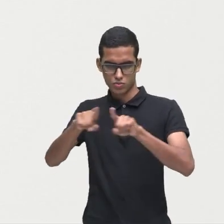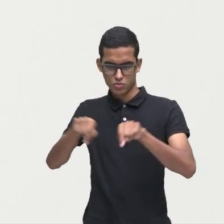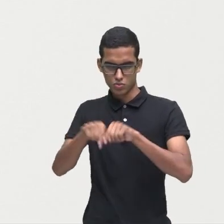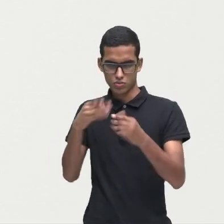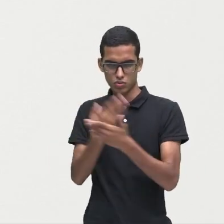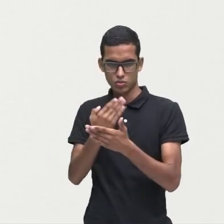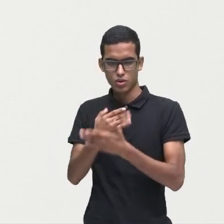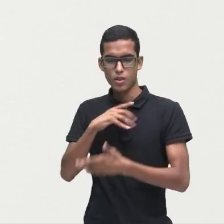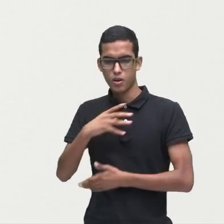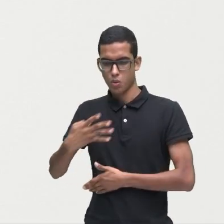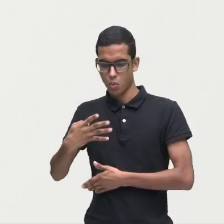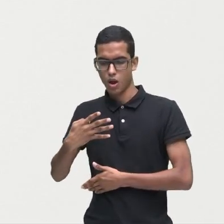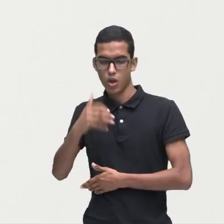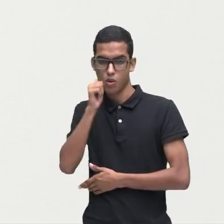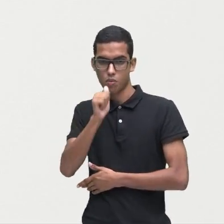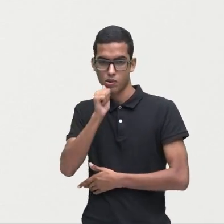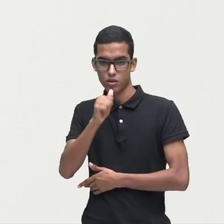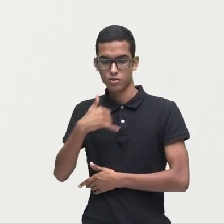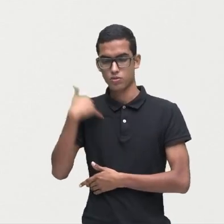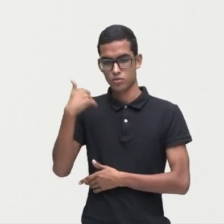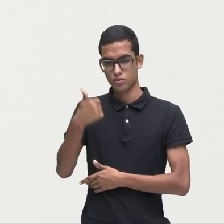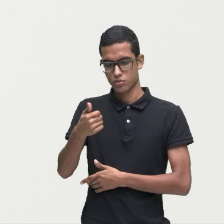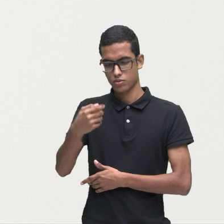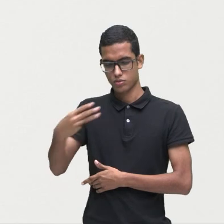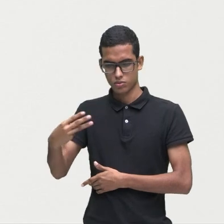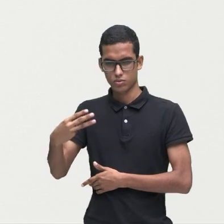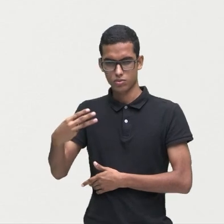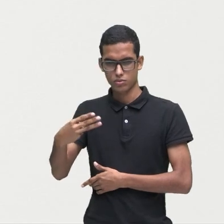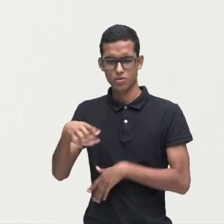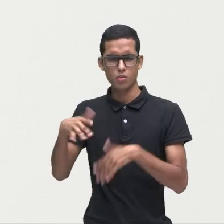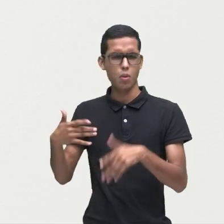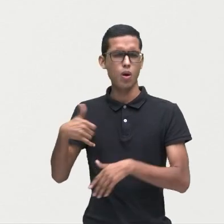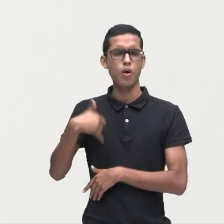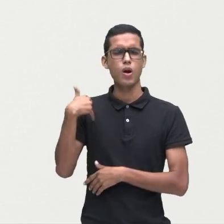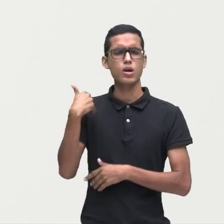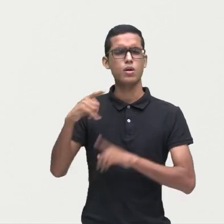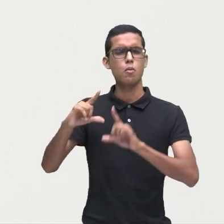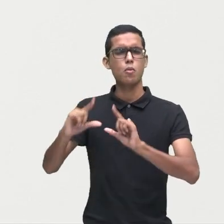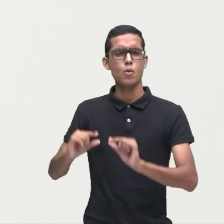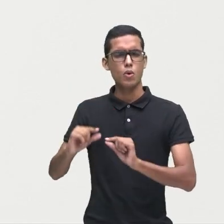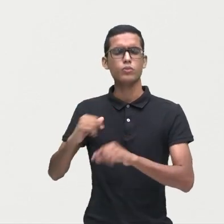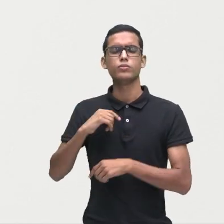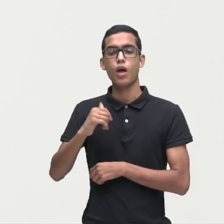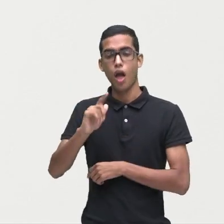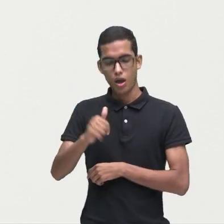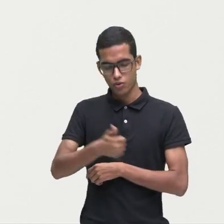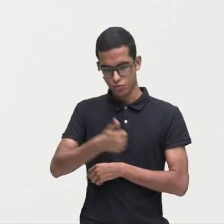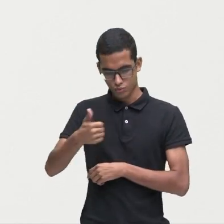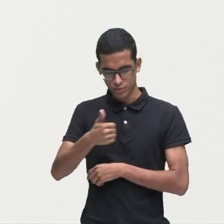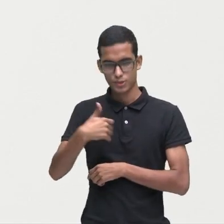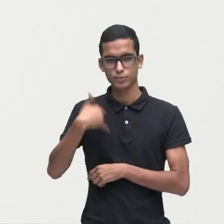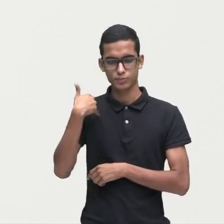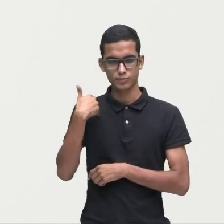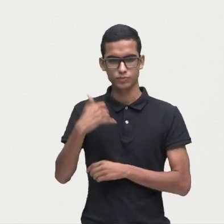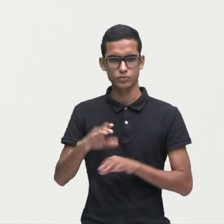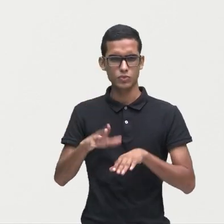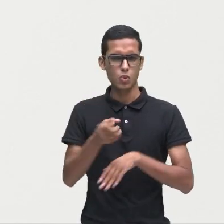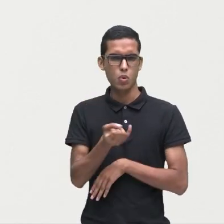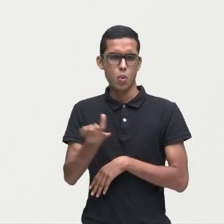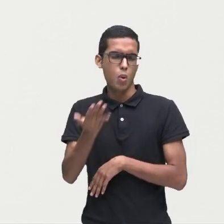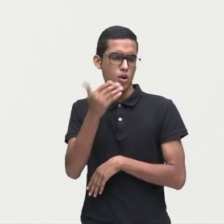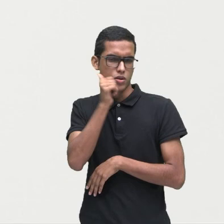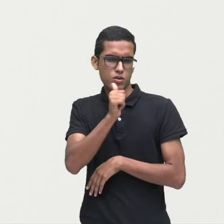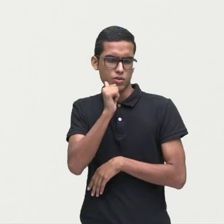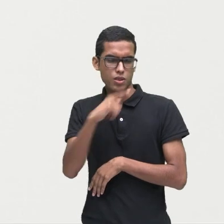tem 4 meninas de 13 anos. Qual a idade mínima das meninas, por exemplo? 11 anos. Então, quantas meninas de 11 anos tem na